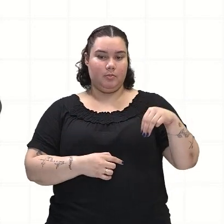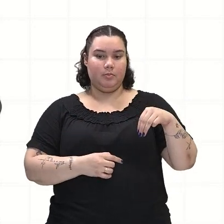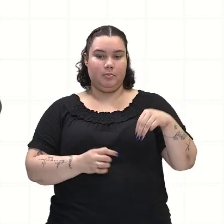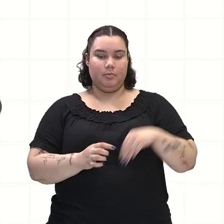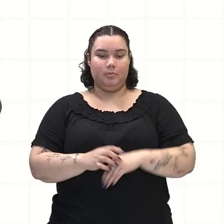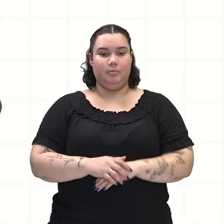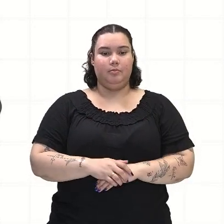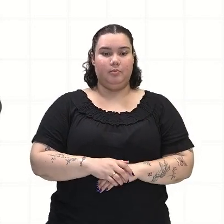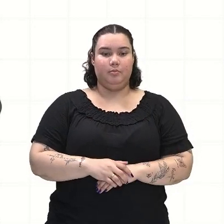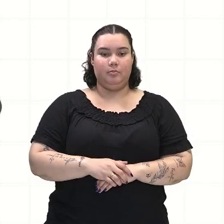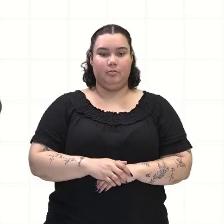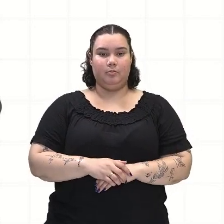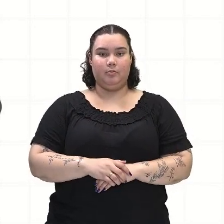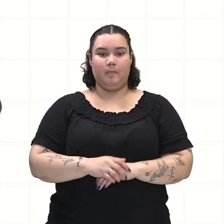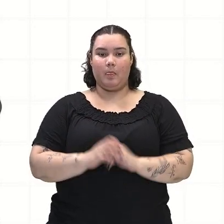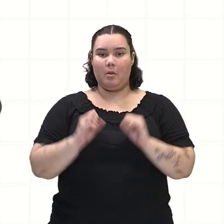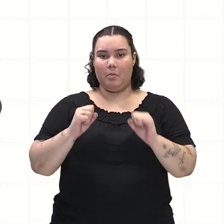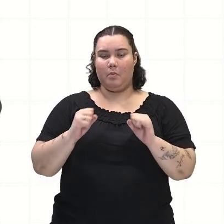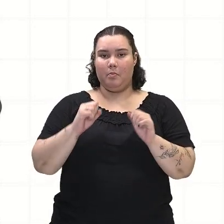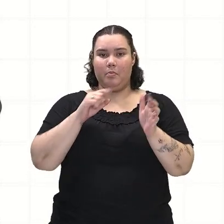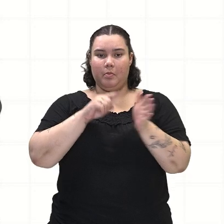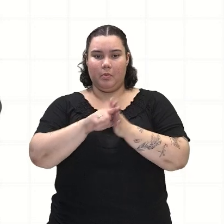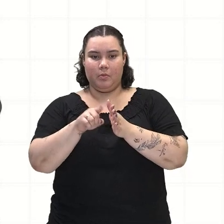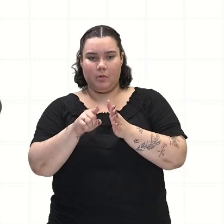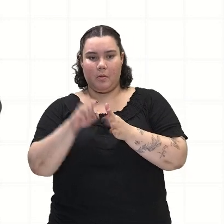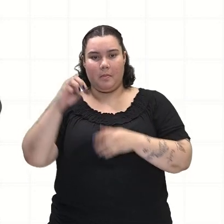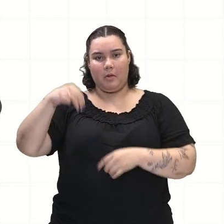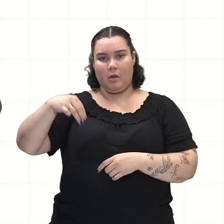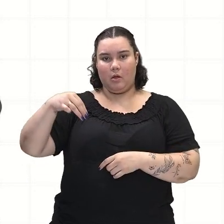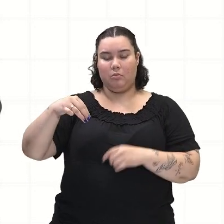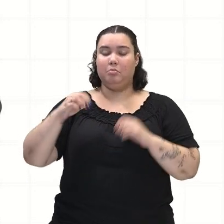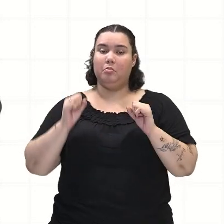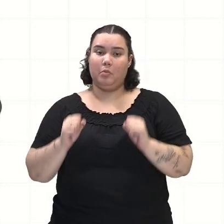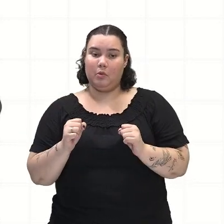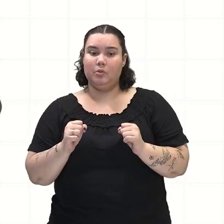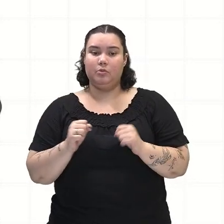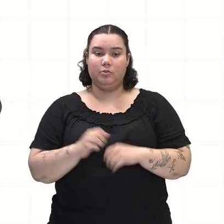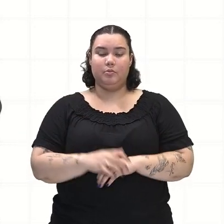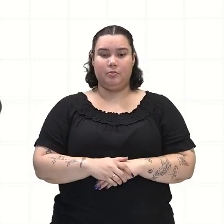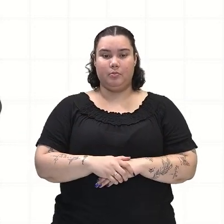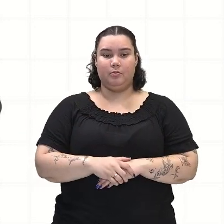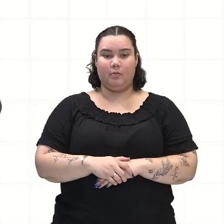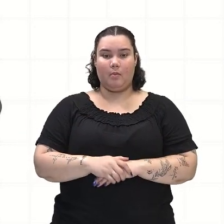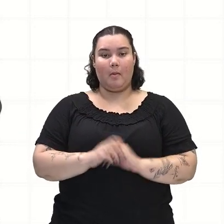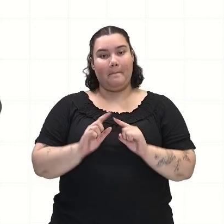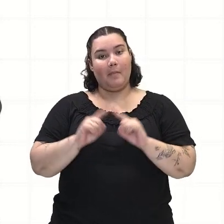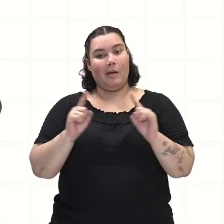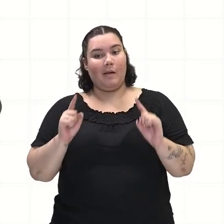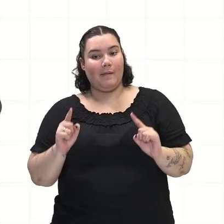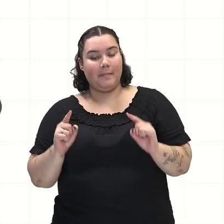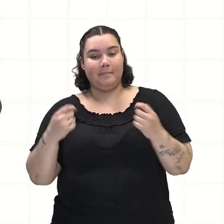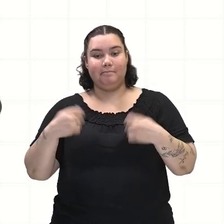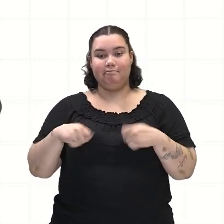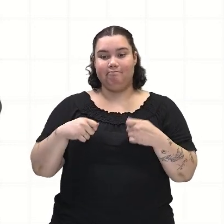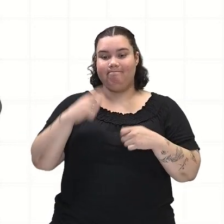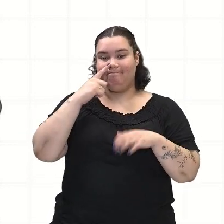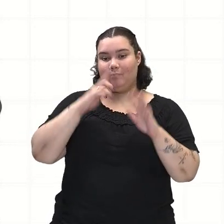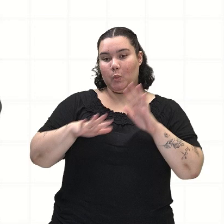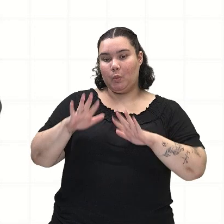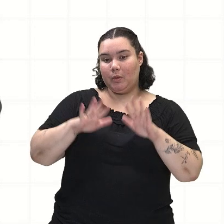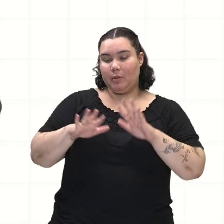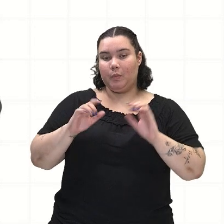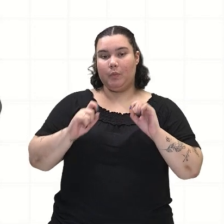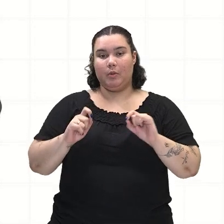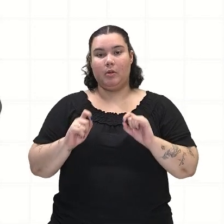centímetros. Poderia perguntar em metros? Poderia perguntar em metros. Só que aí eu teria que tomar o cuidado